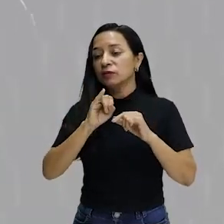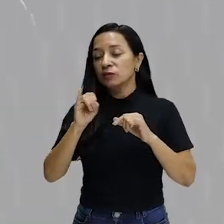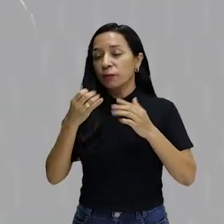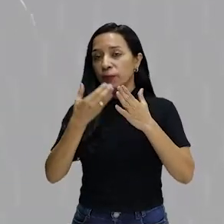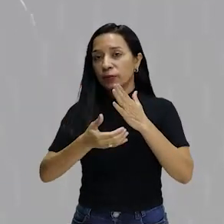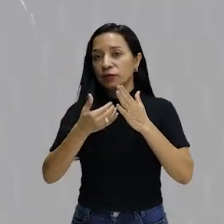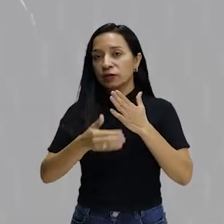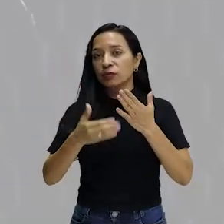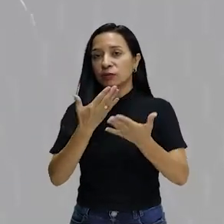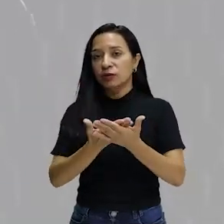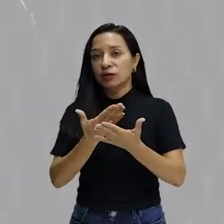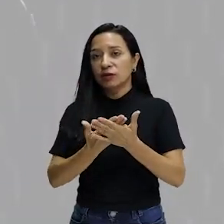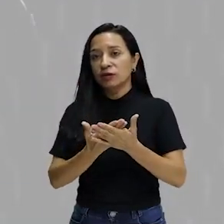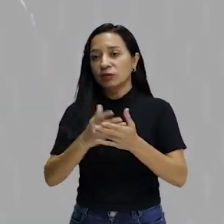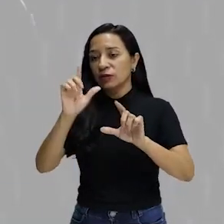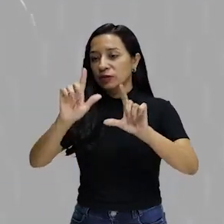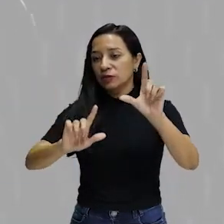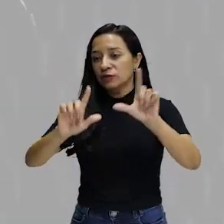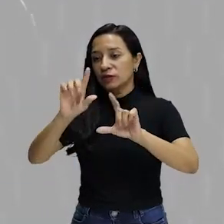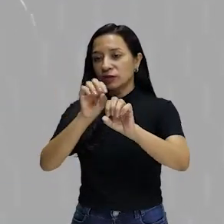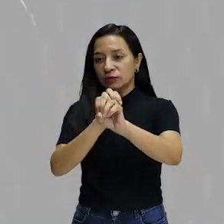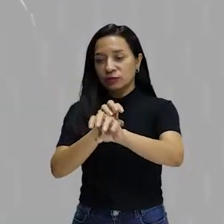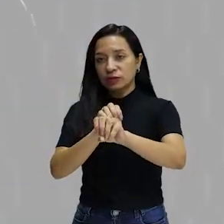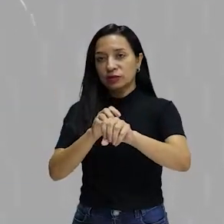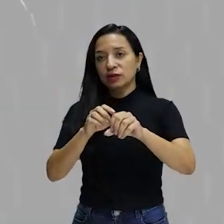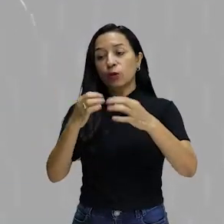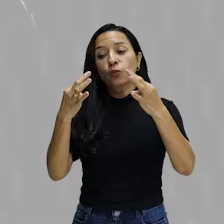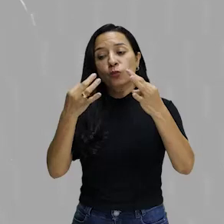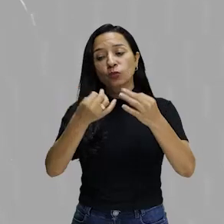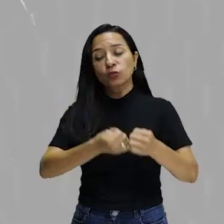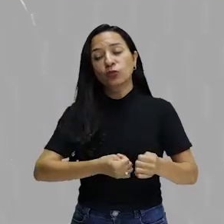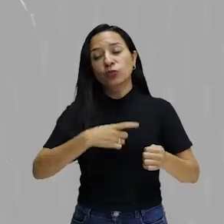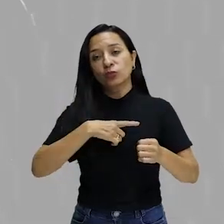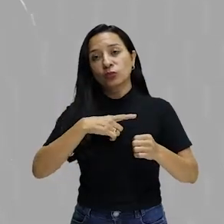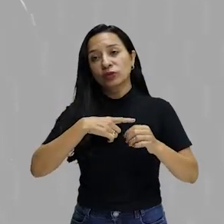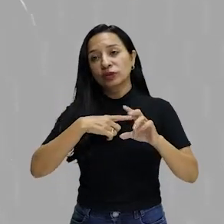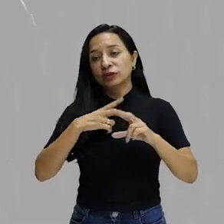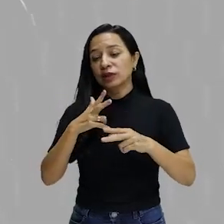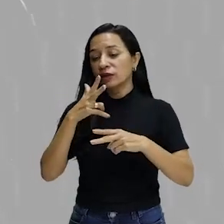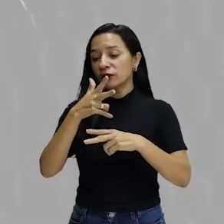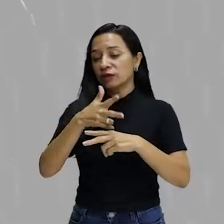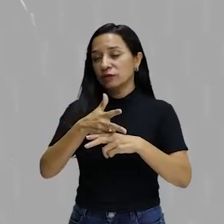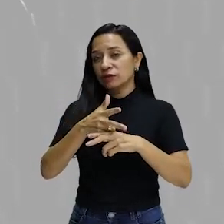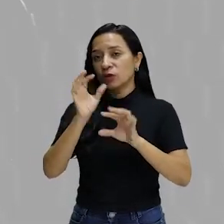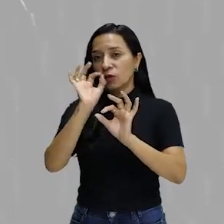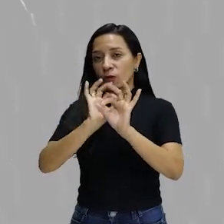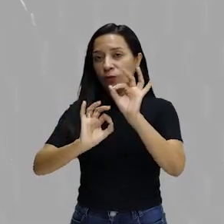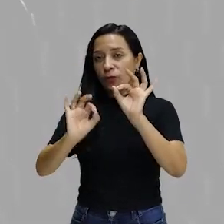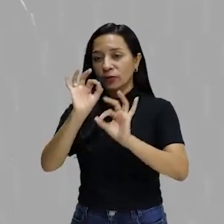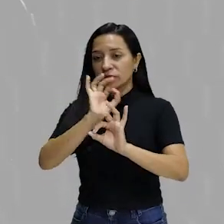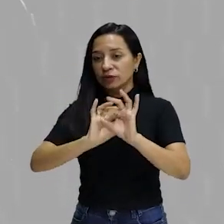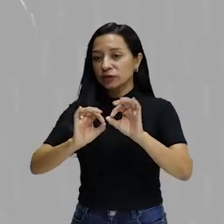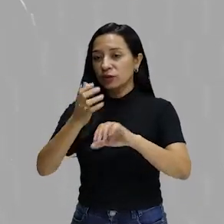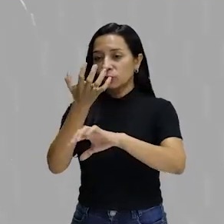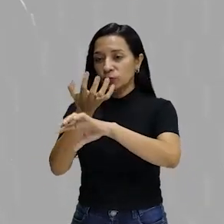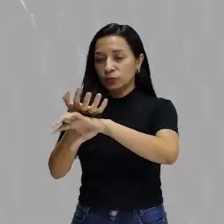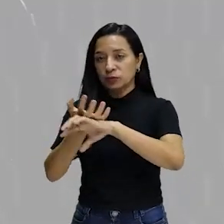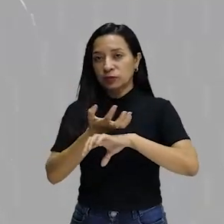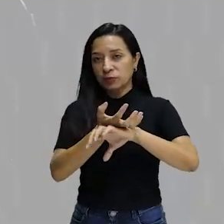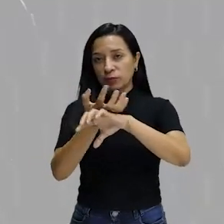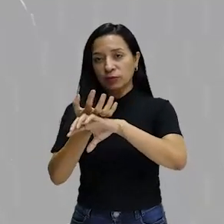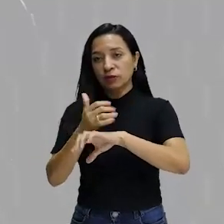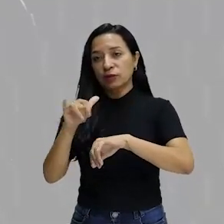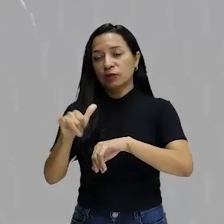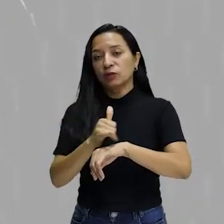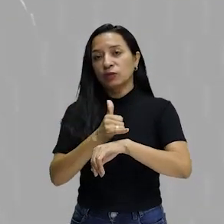aula que passa ali na TV Educação, nós temos todas elas gravadas e organizadas por disciplina lá no YouTube,